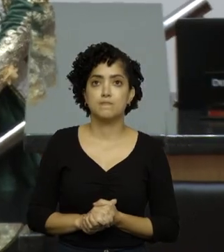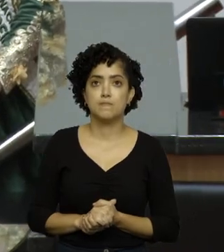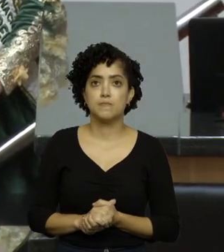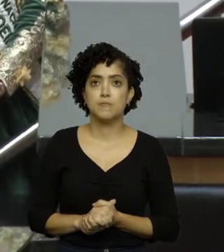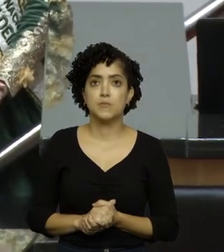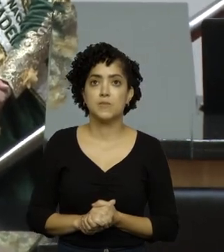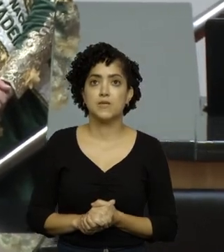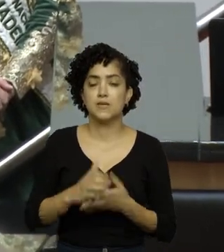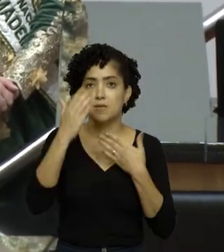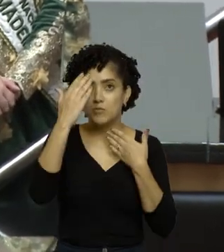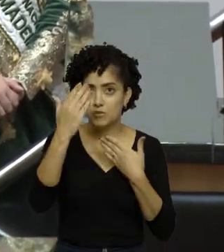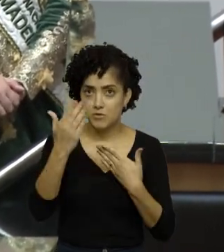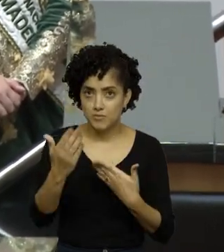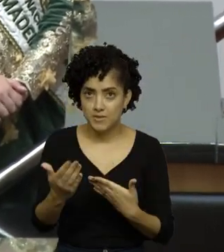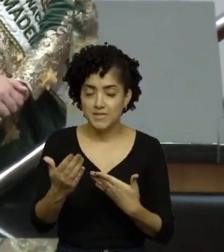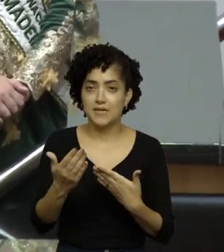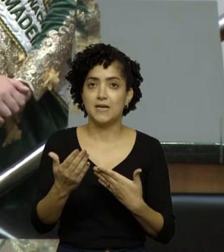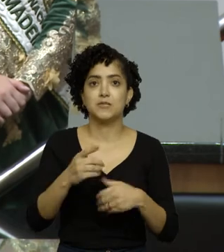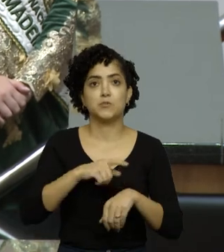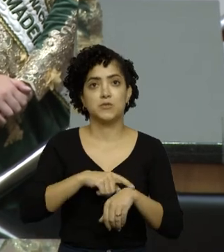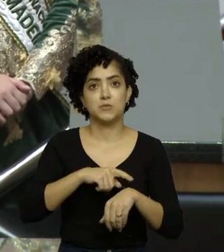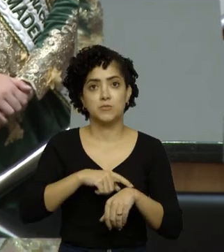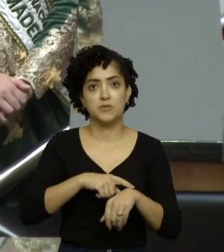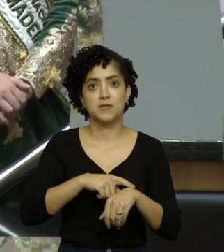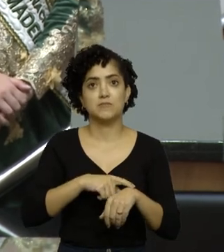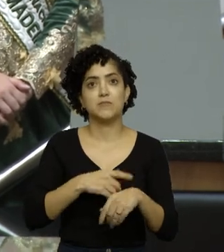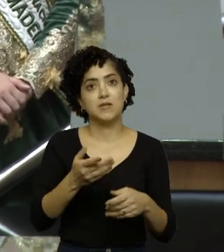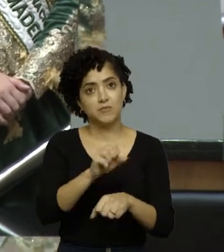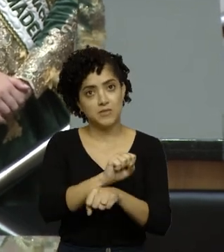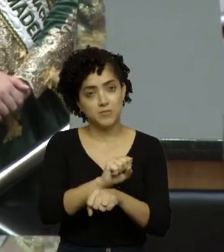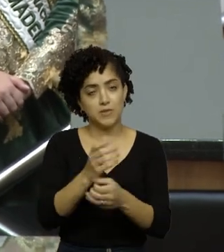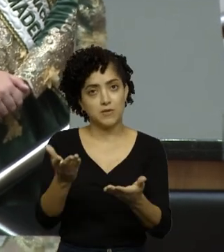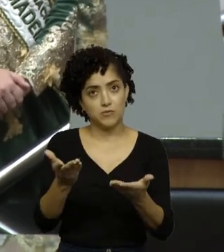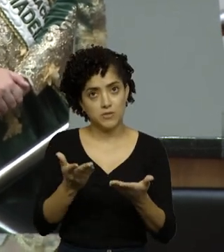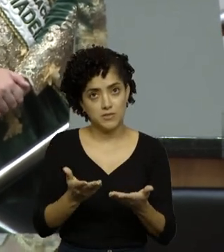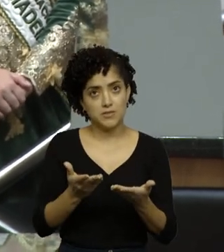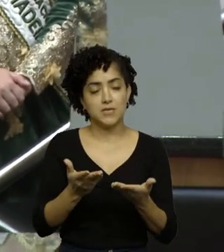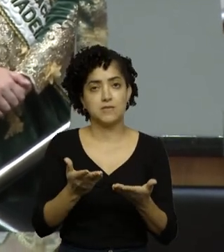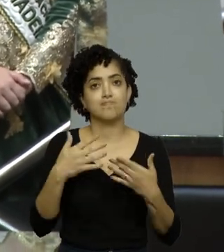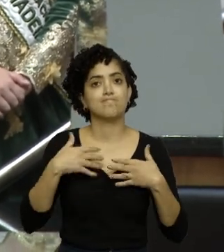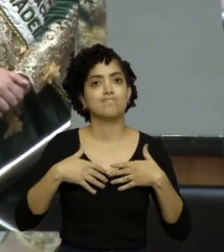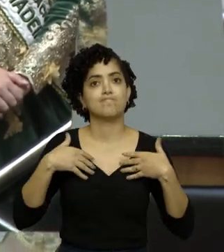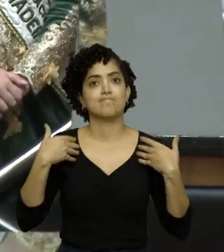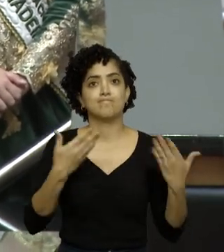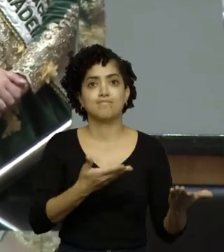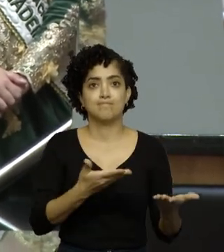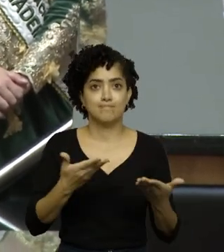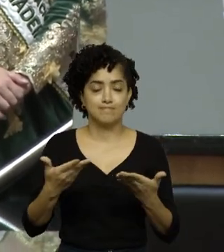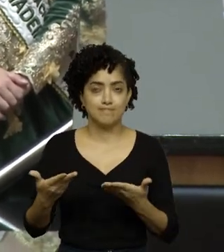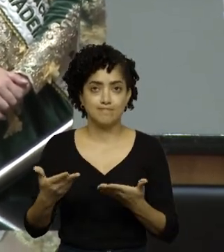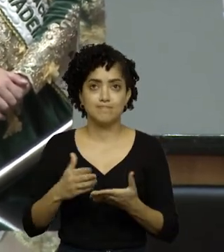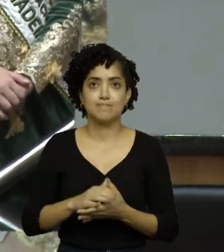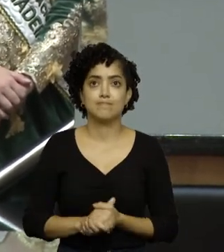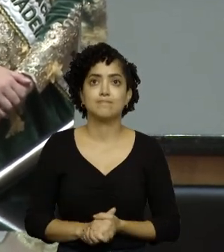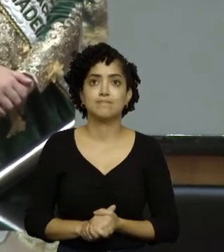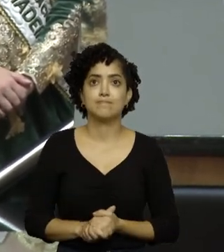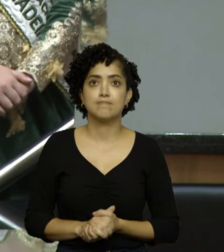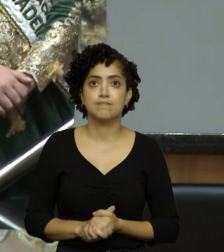Muito obrigada por esse espaço e esperamos vocês em Otacílio. Será uma honra recebê-los em nosso município.